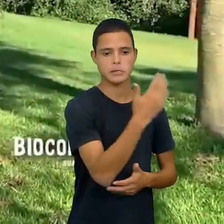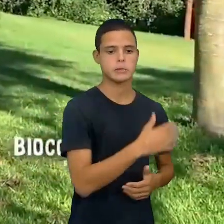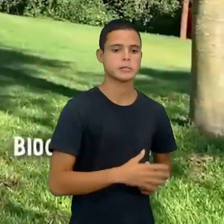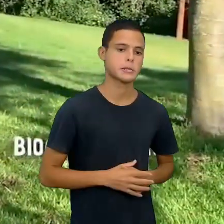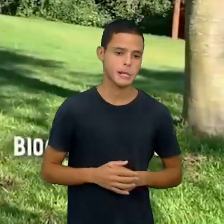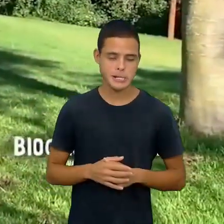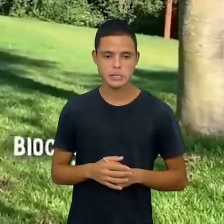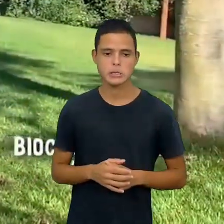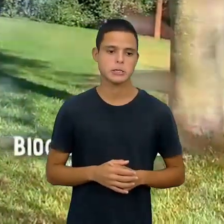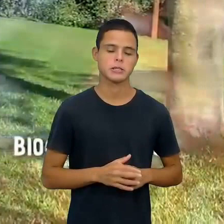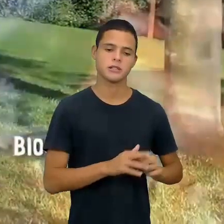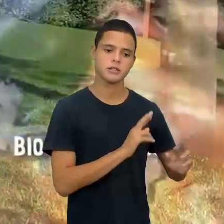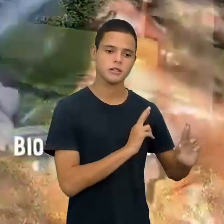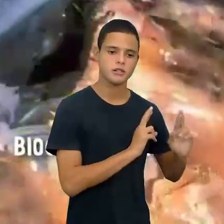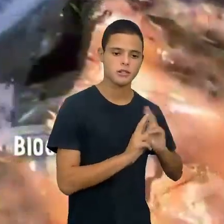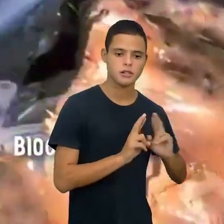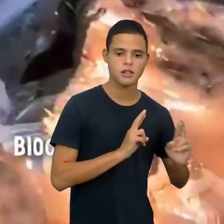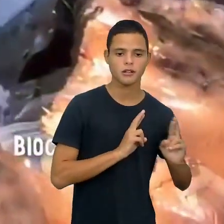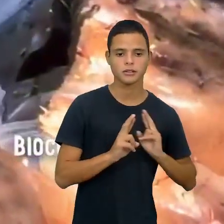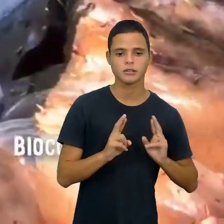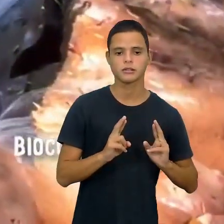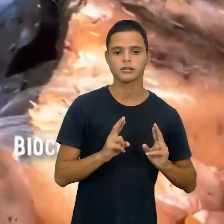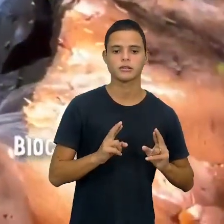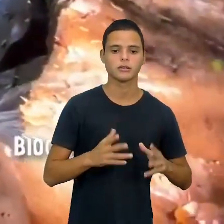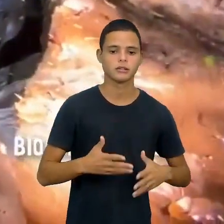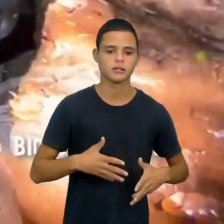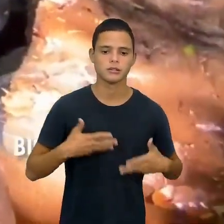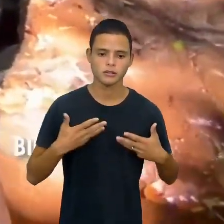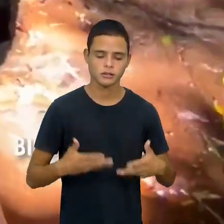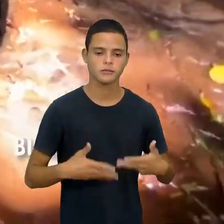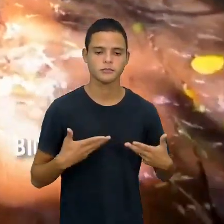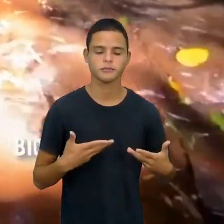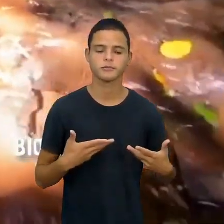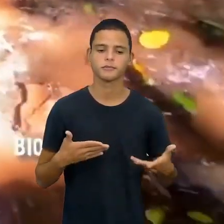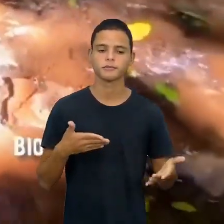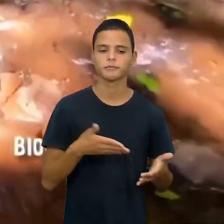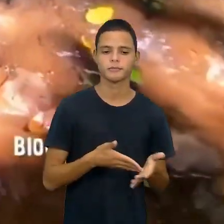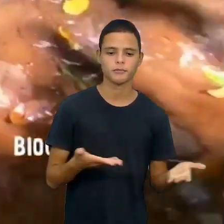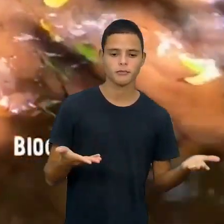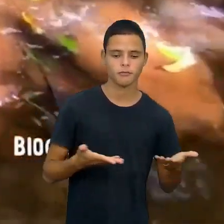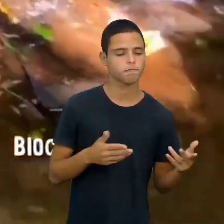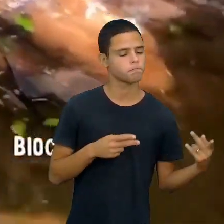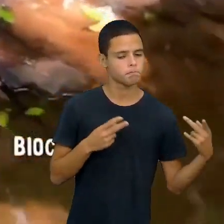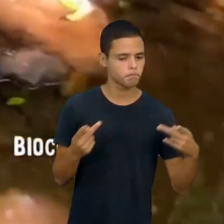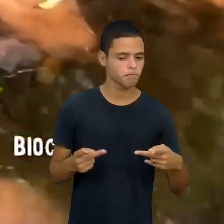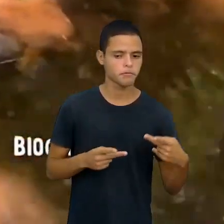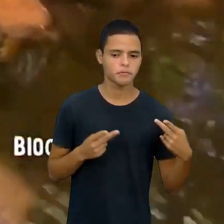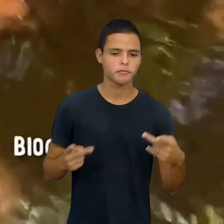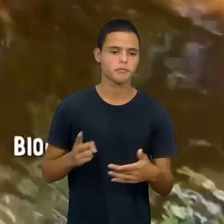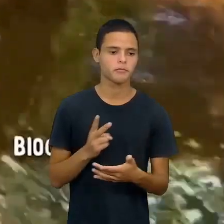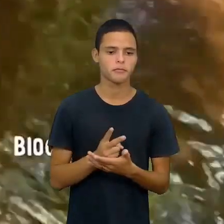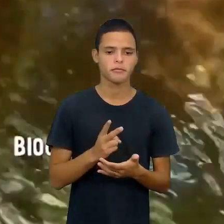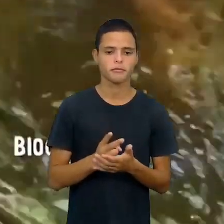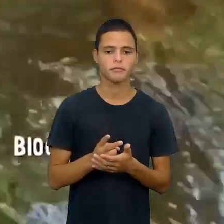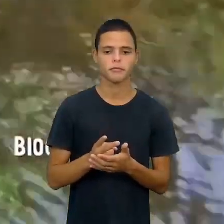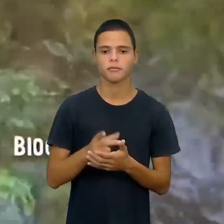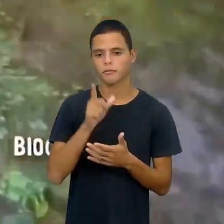uma relação que foi totalmente duradoura até os dias de hoje. Eu frequento esse espaço, é uma cachoeira muito